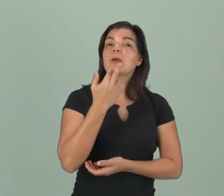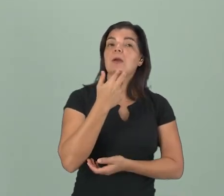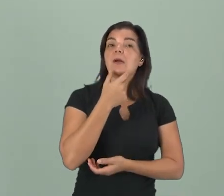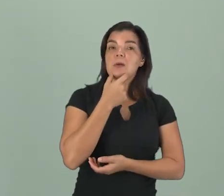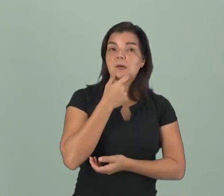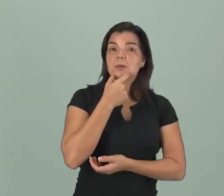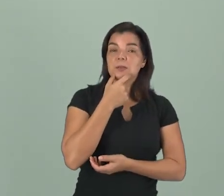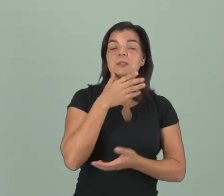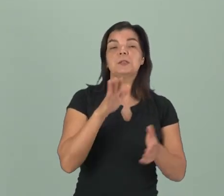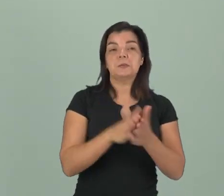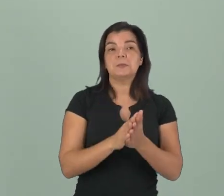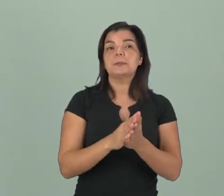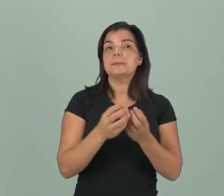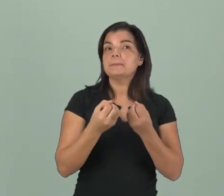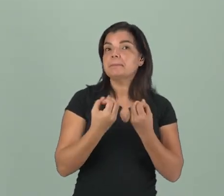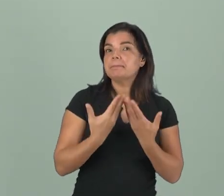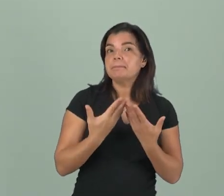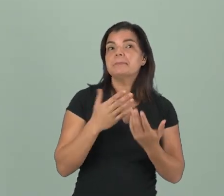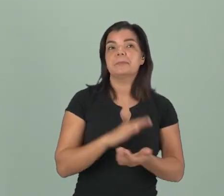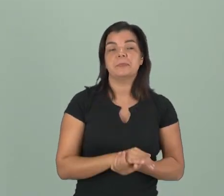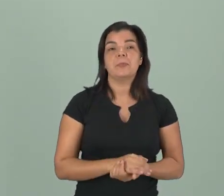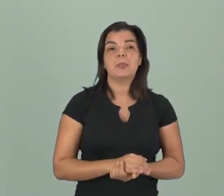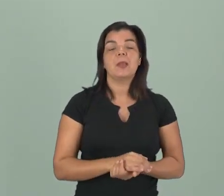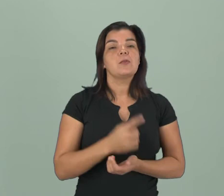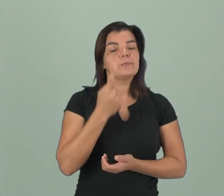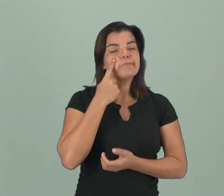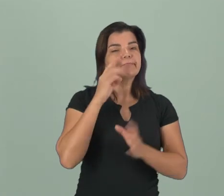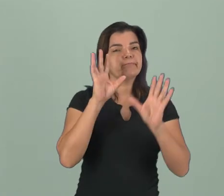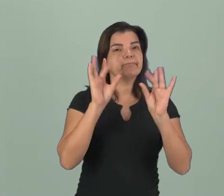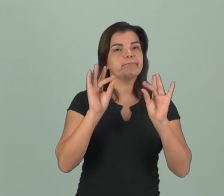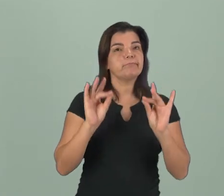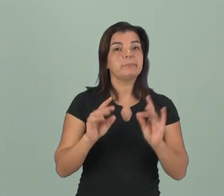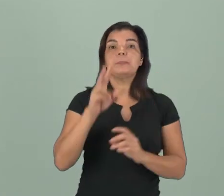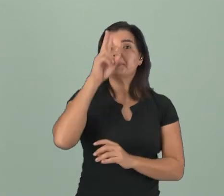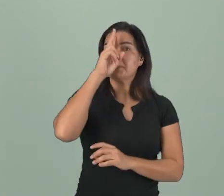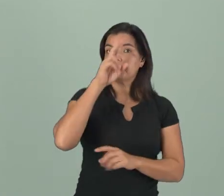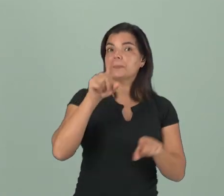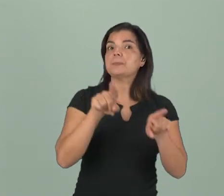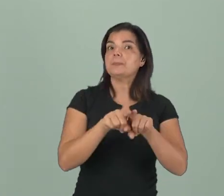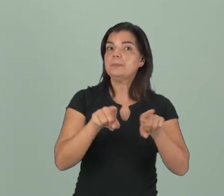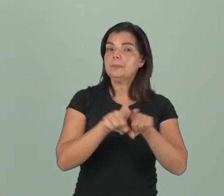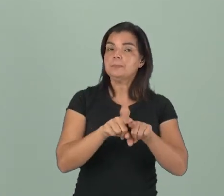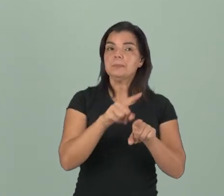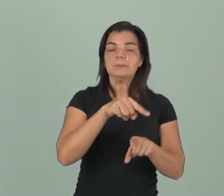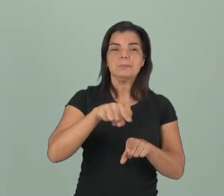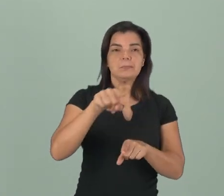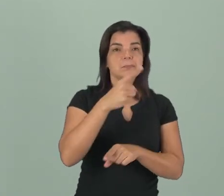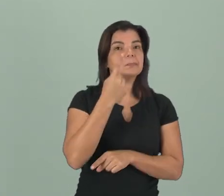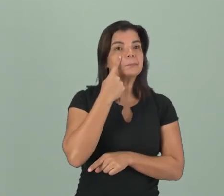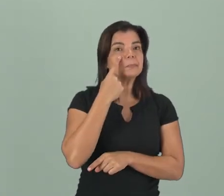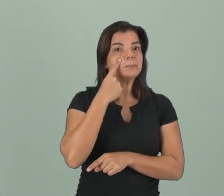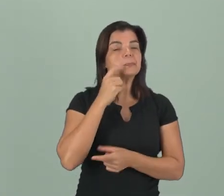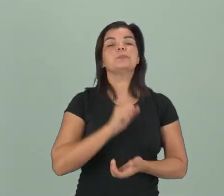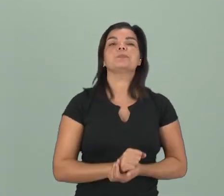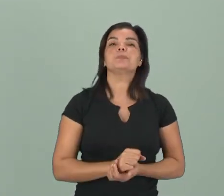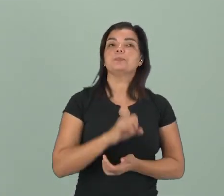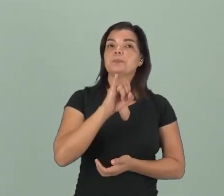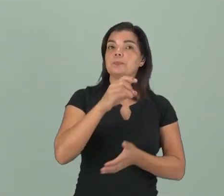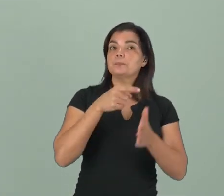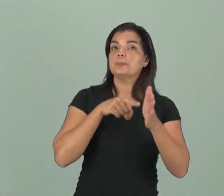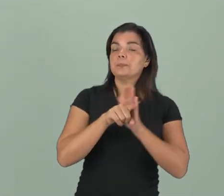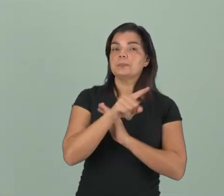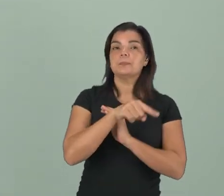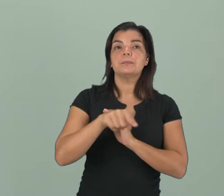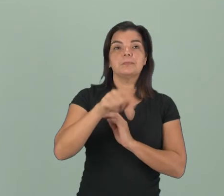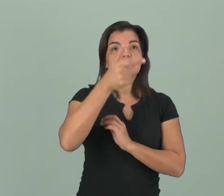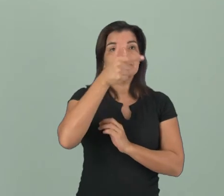língua Franca né então a gente pode observar esses detalhes lembrando também daqueles detalhes que eu pedir para vocês observarem então se eu pego